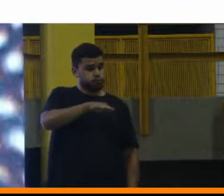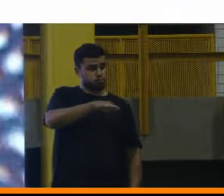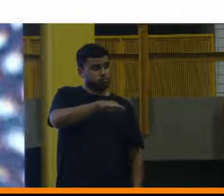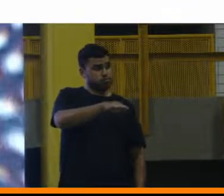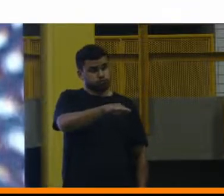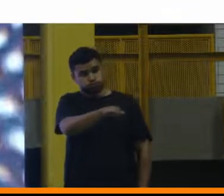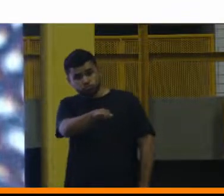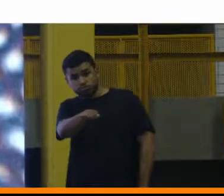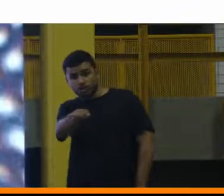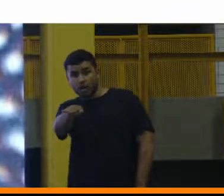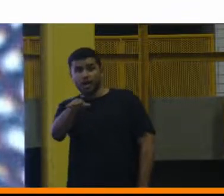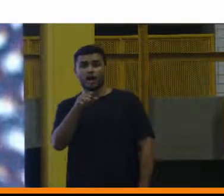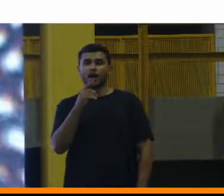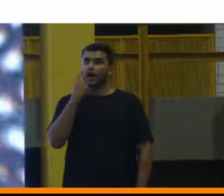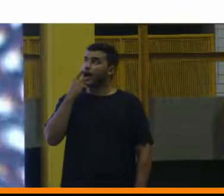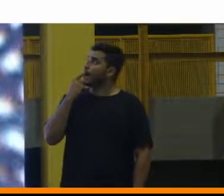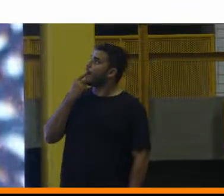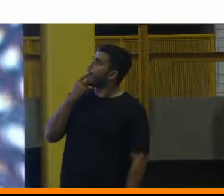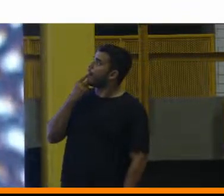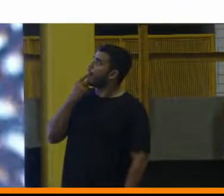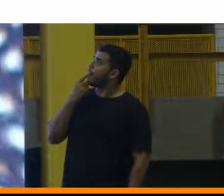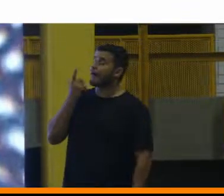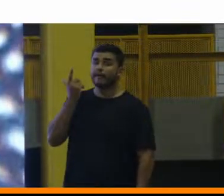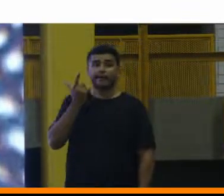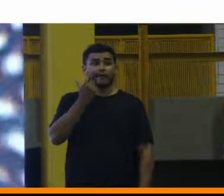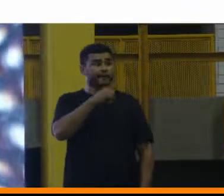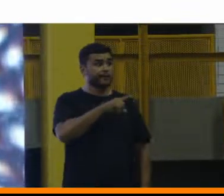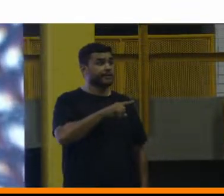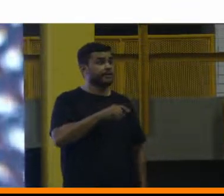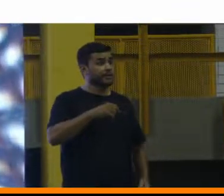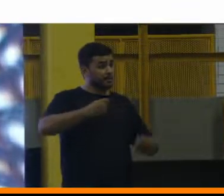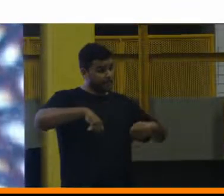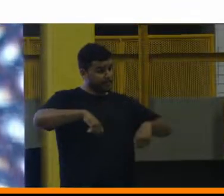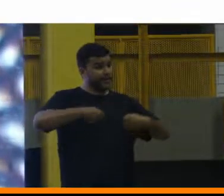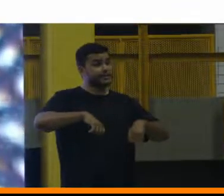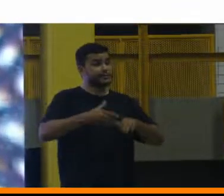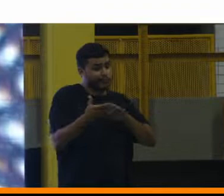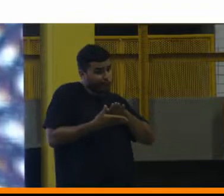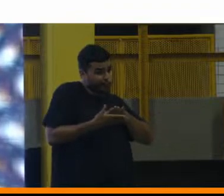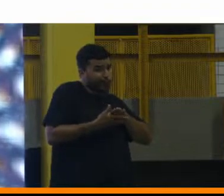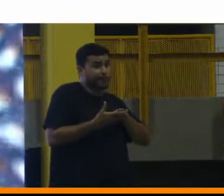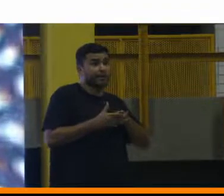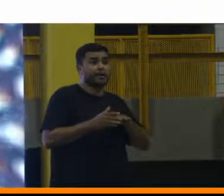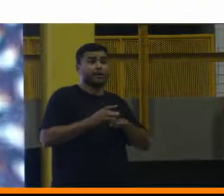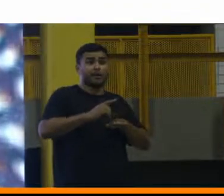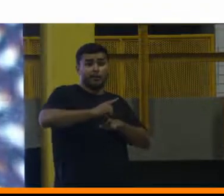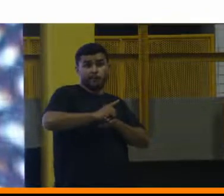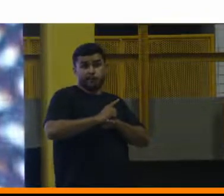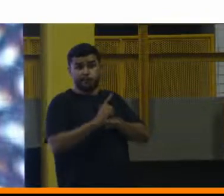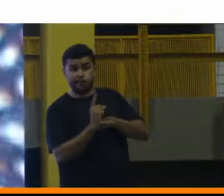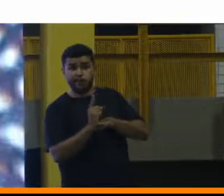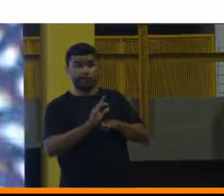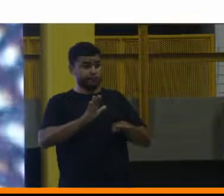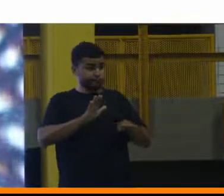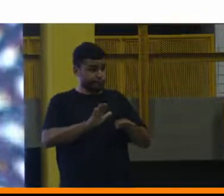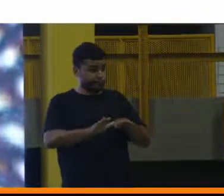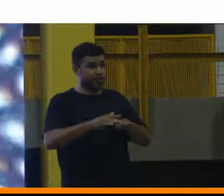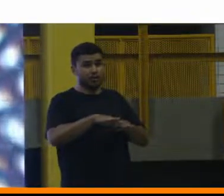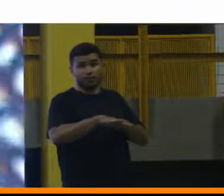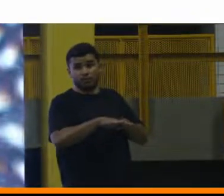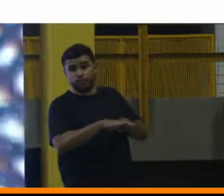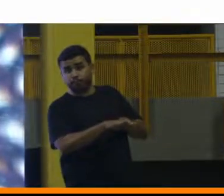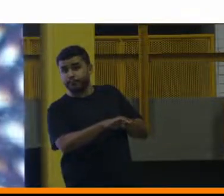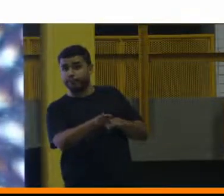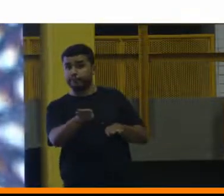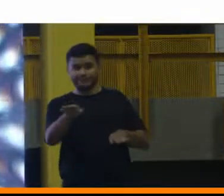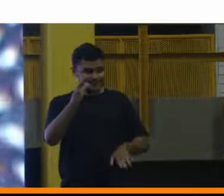curva, esse carro precisa acelerar para a direita. Só que à medida que ele